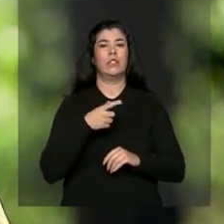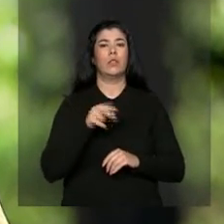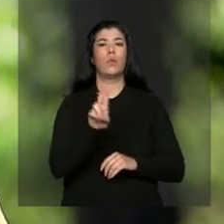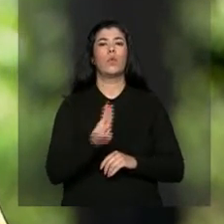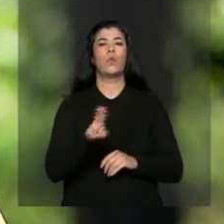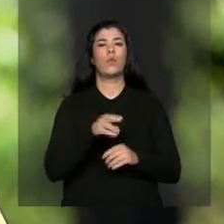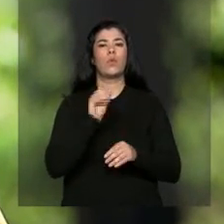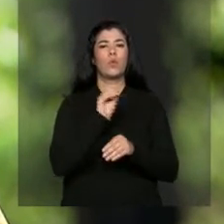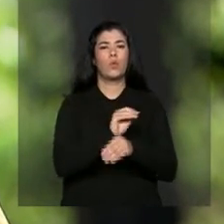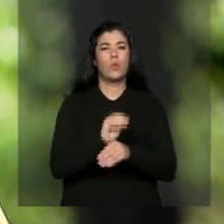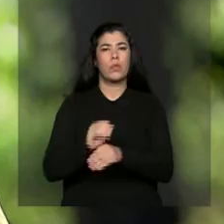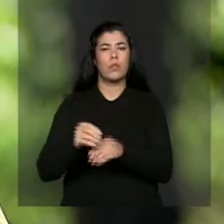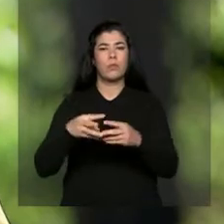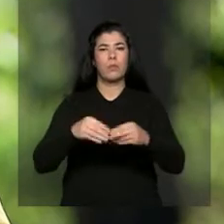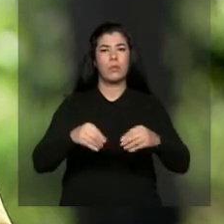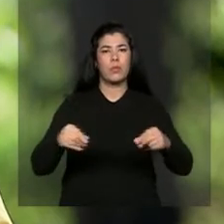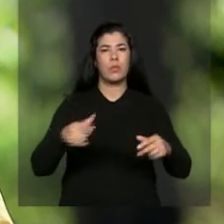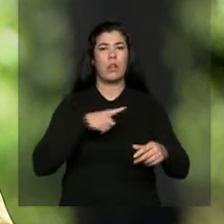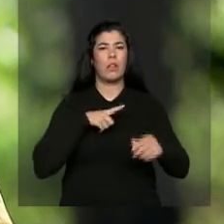é bokashi, né?